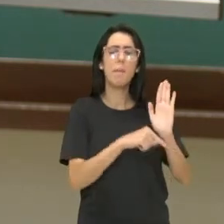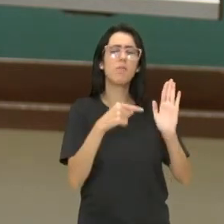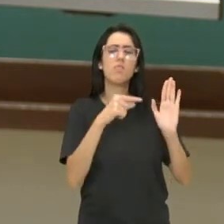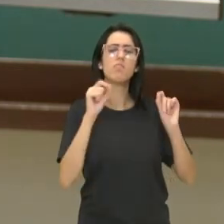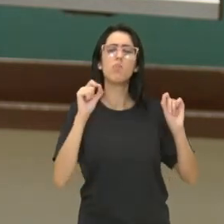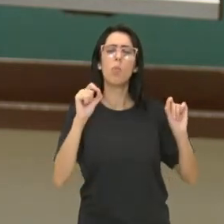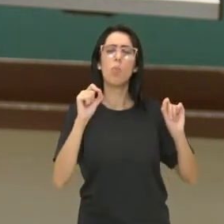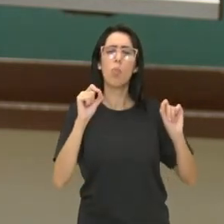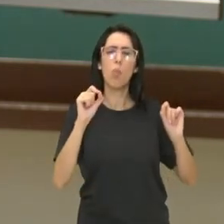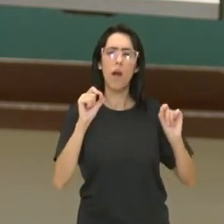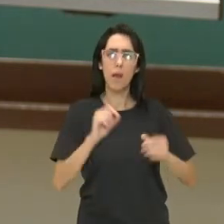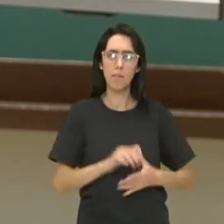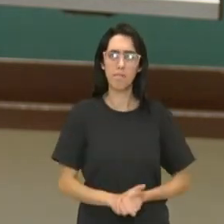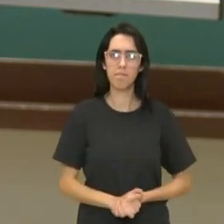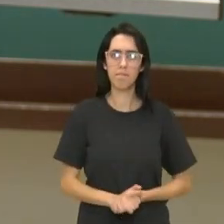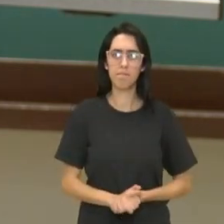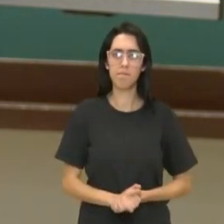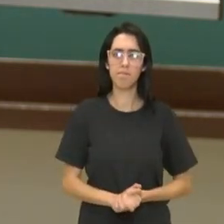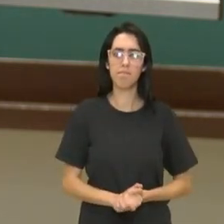Ele constrói